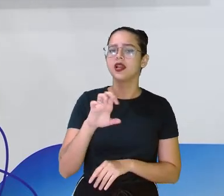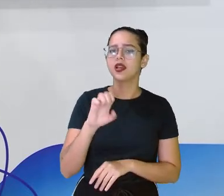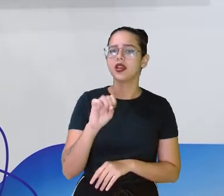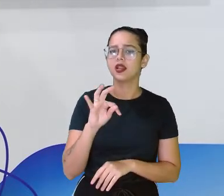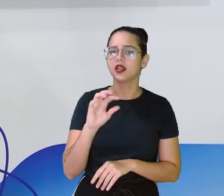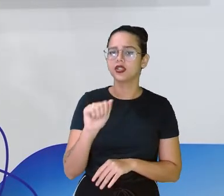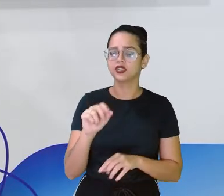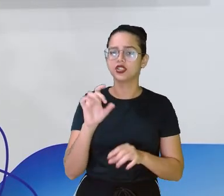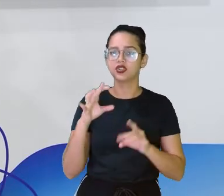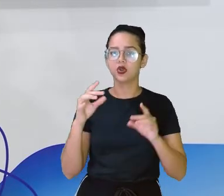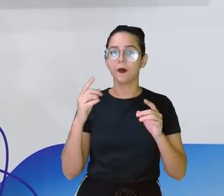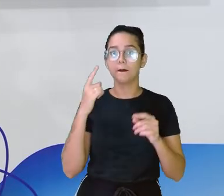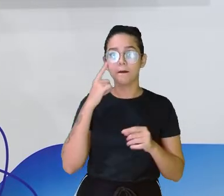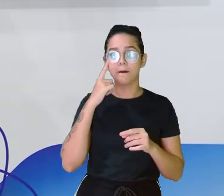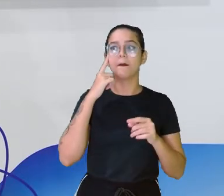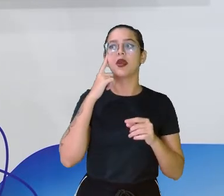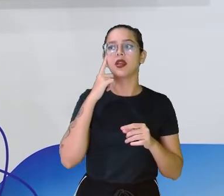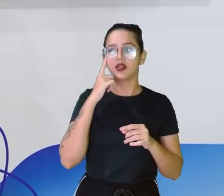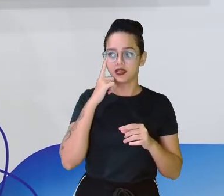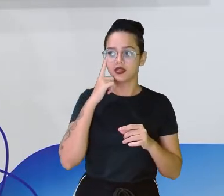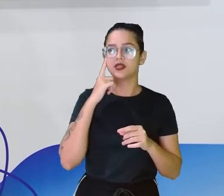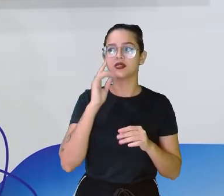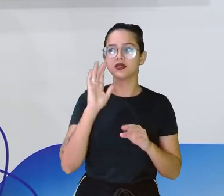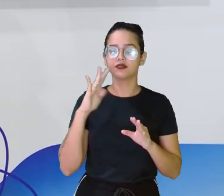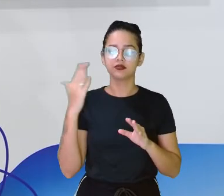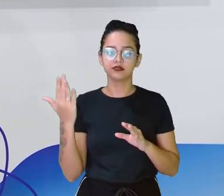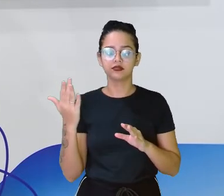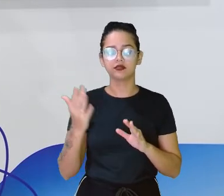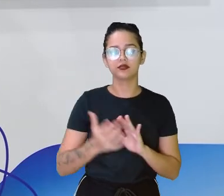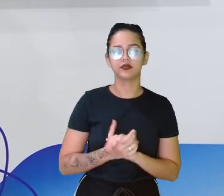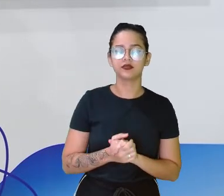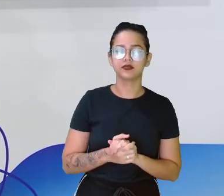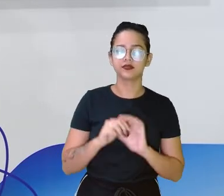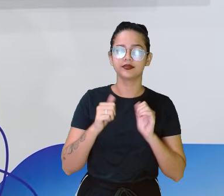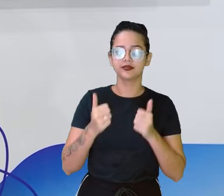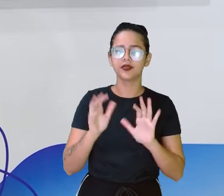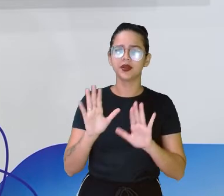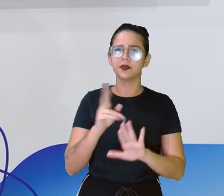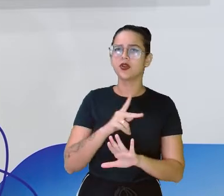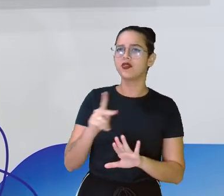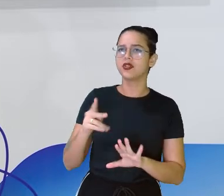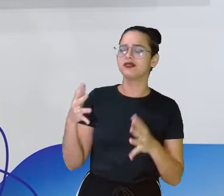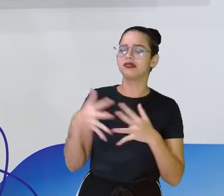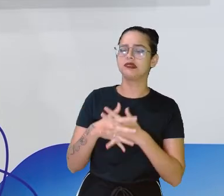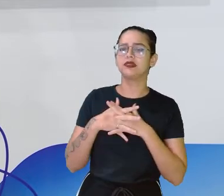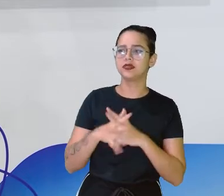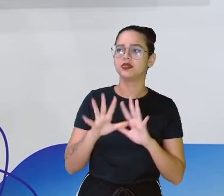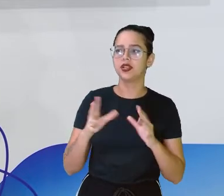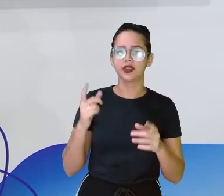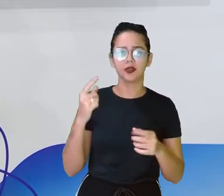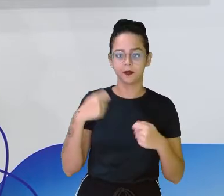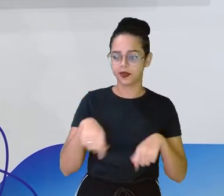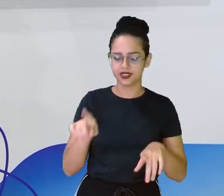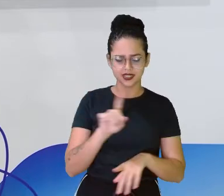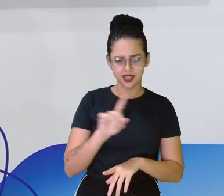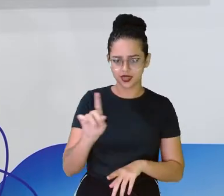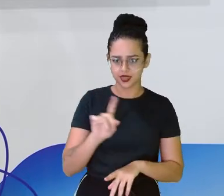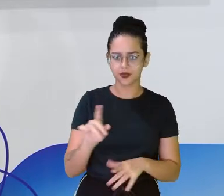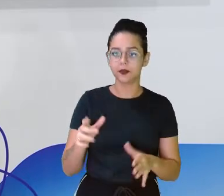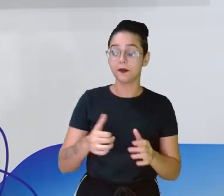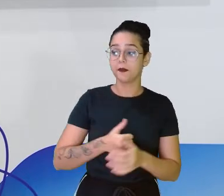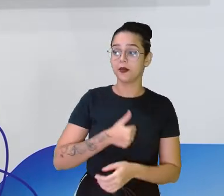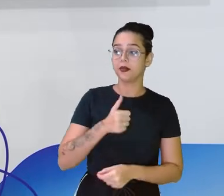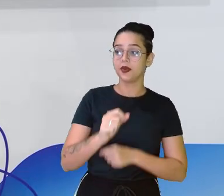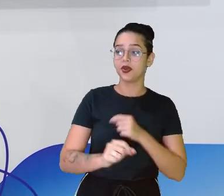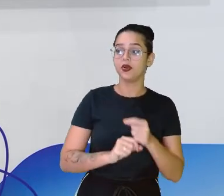só pensa nas faces laterais. Beleza? Ah, professora, me compliquei. Não se complica.